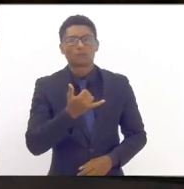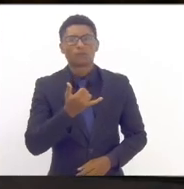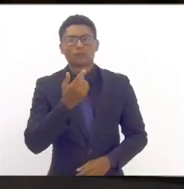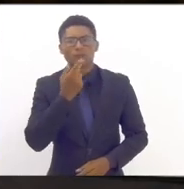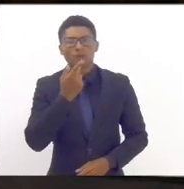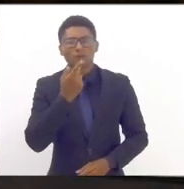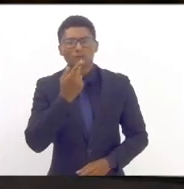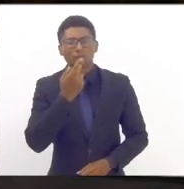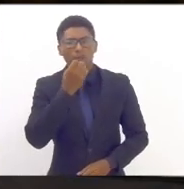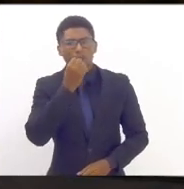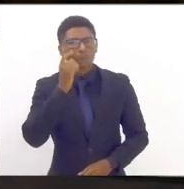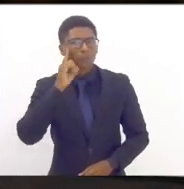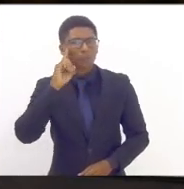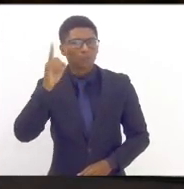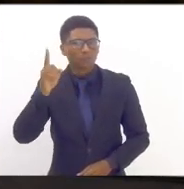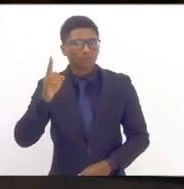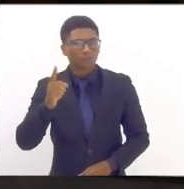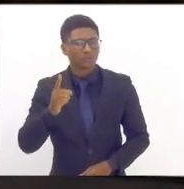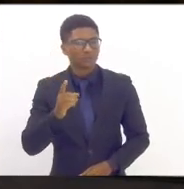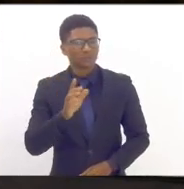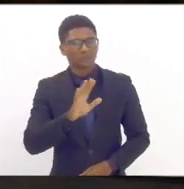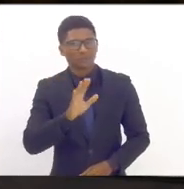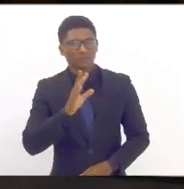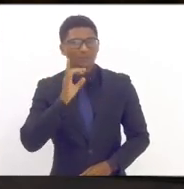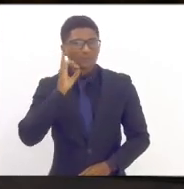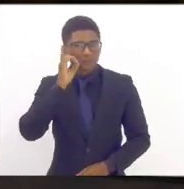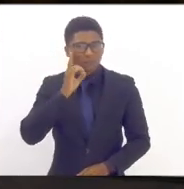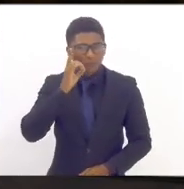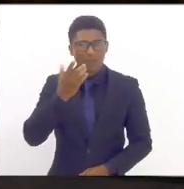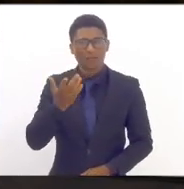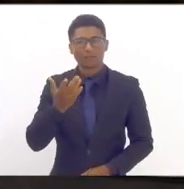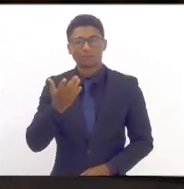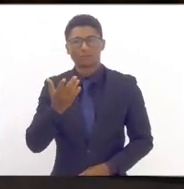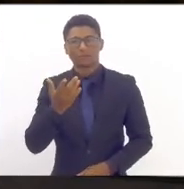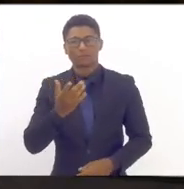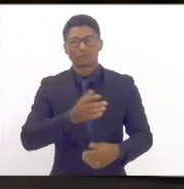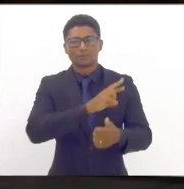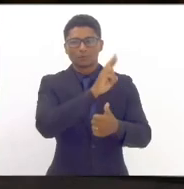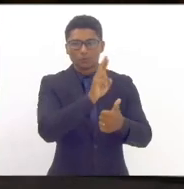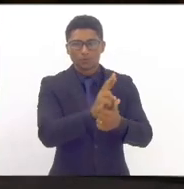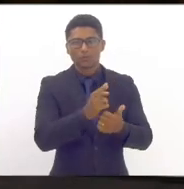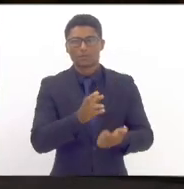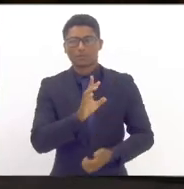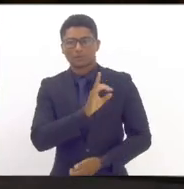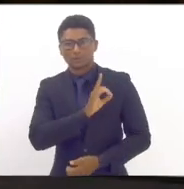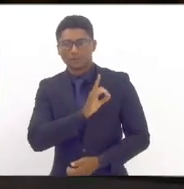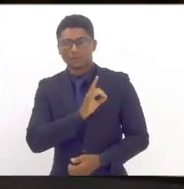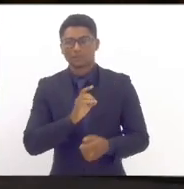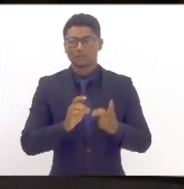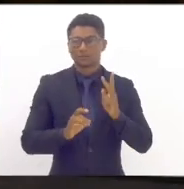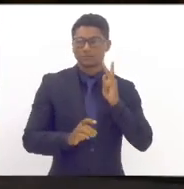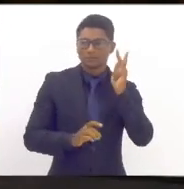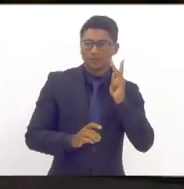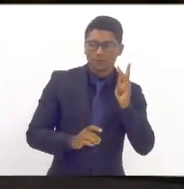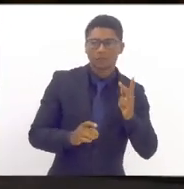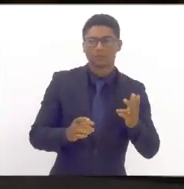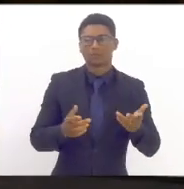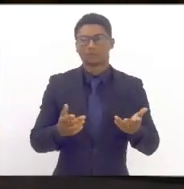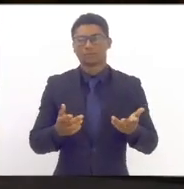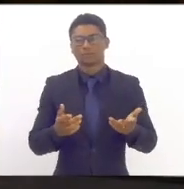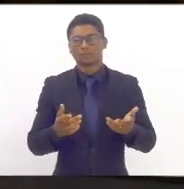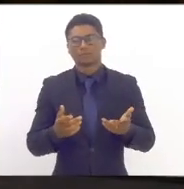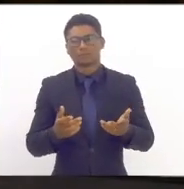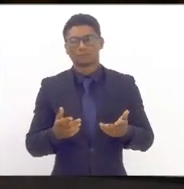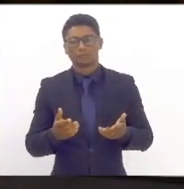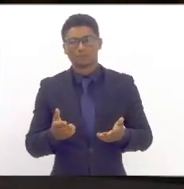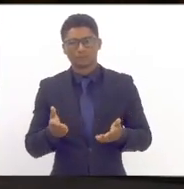dizendo bom dia, meu irmão, bom dia, minha deputada, promotora, procuradora, delegada, vereadora. As fontes do